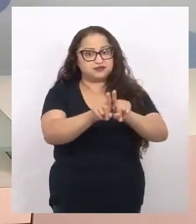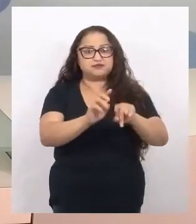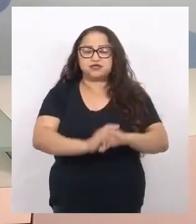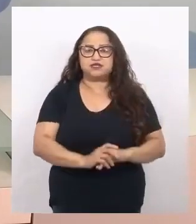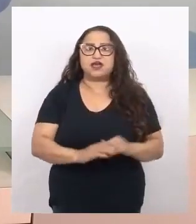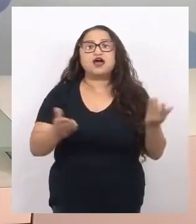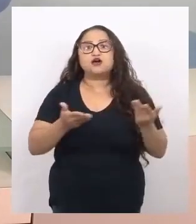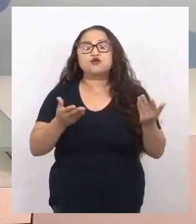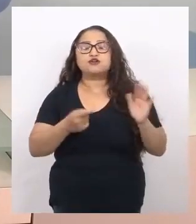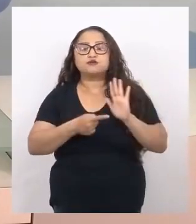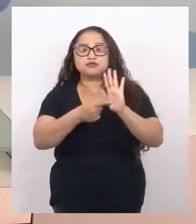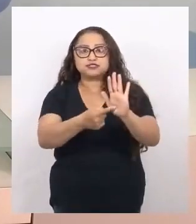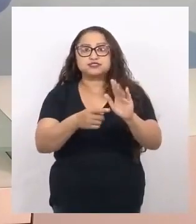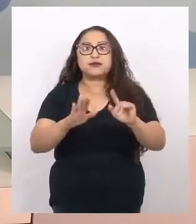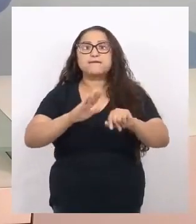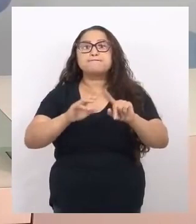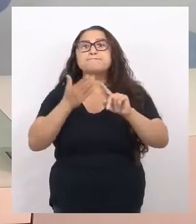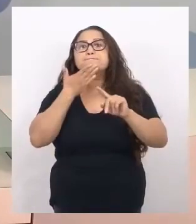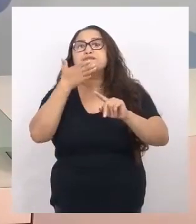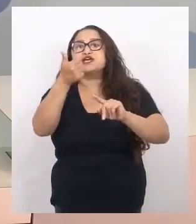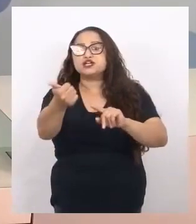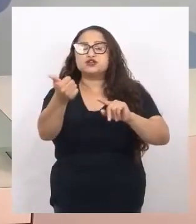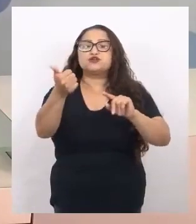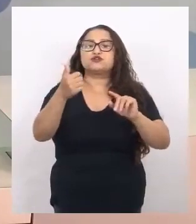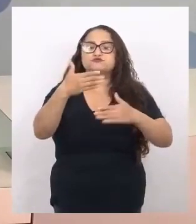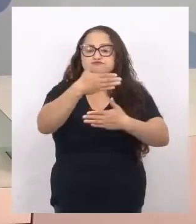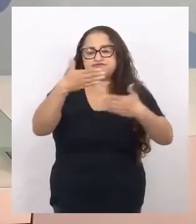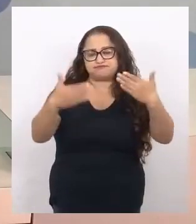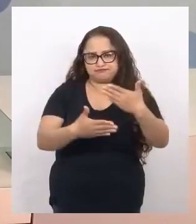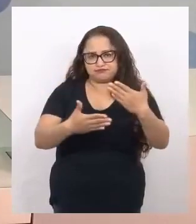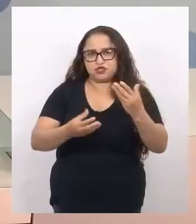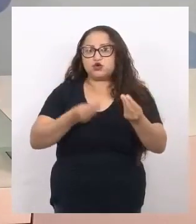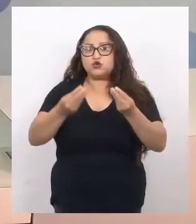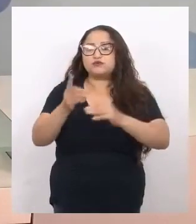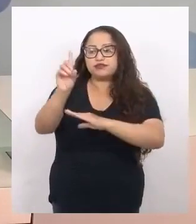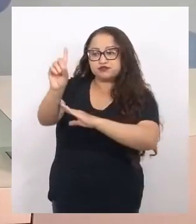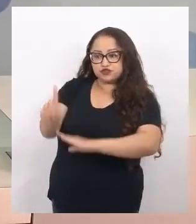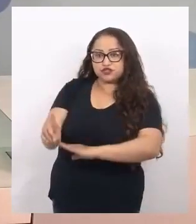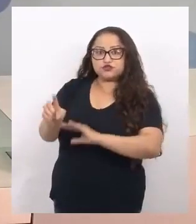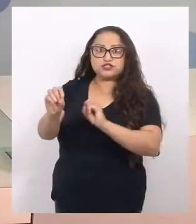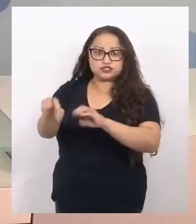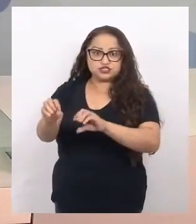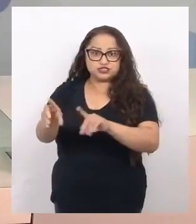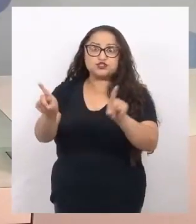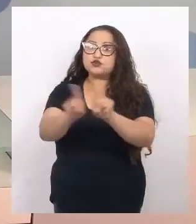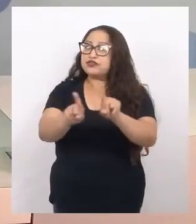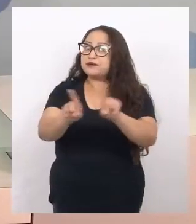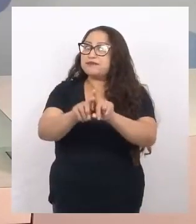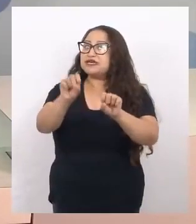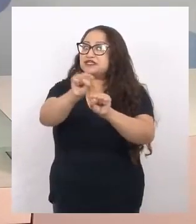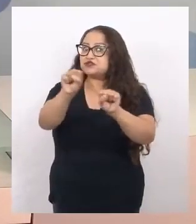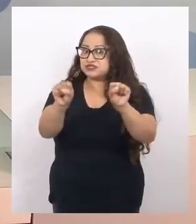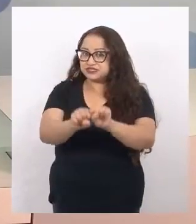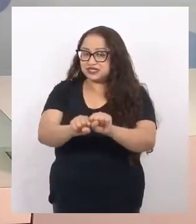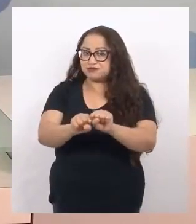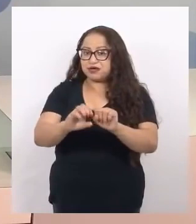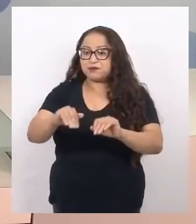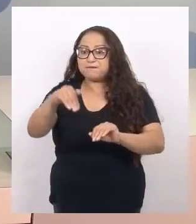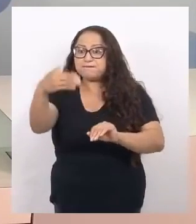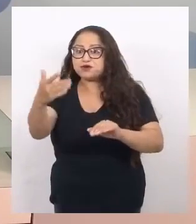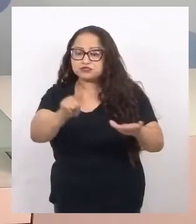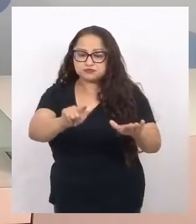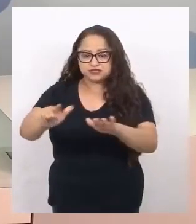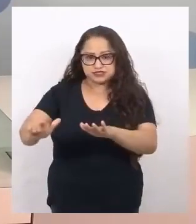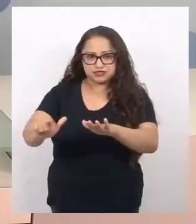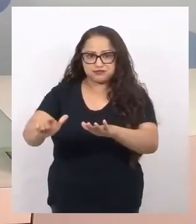mais profundidade as telas. E aí, como a atribuição a nível de diretoria de ensino também será no sistema, na semana que vem a gente vai falar